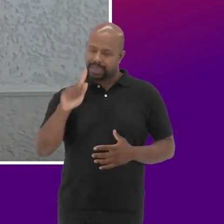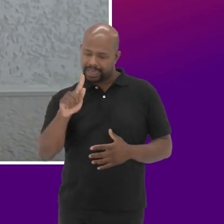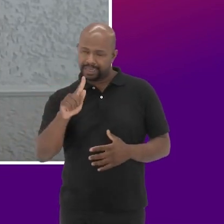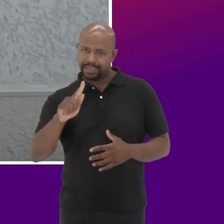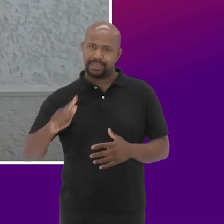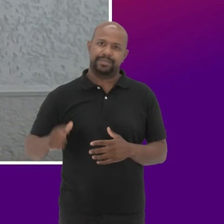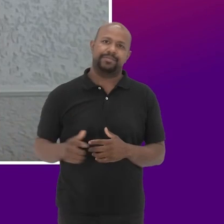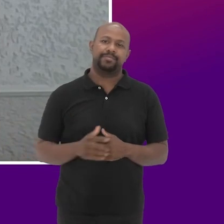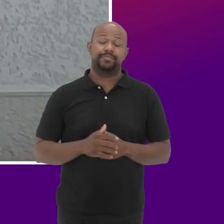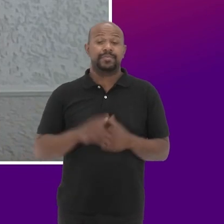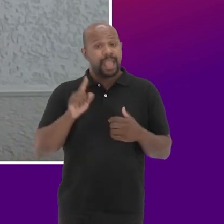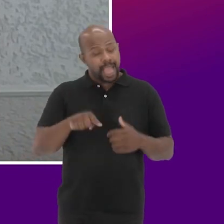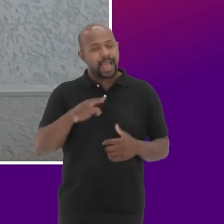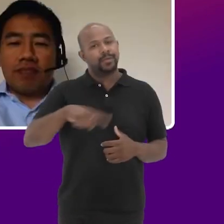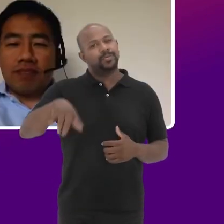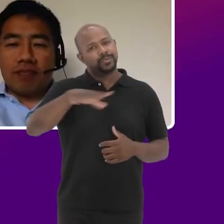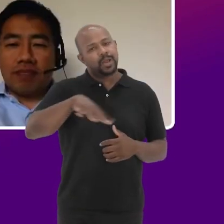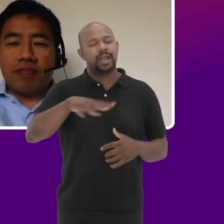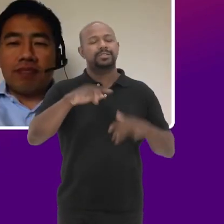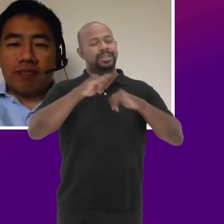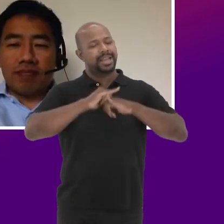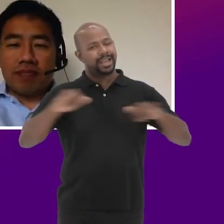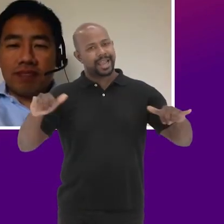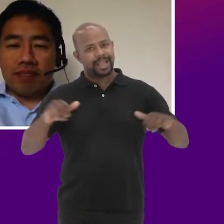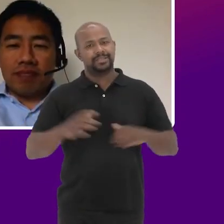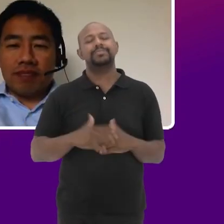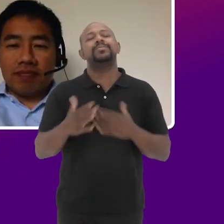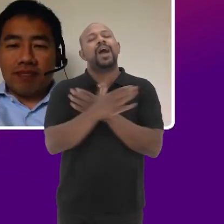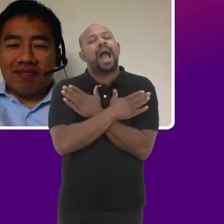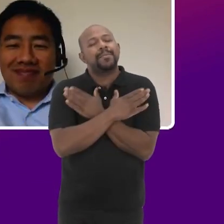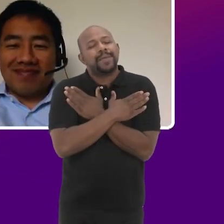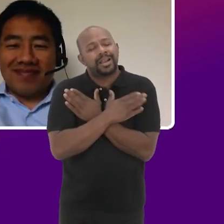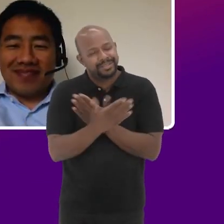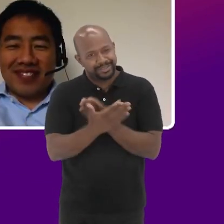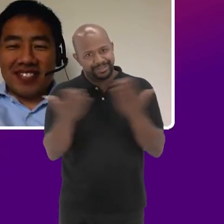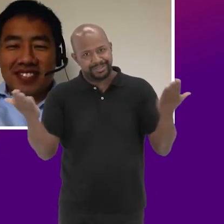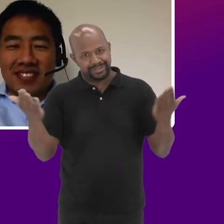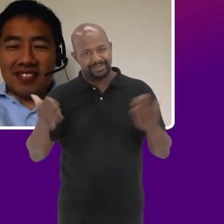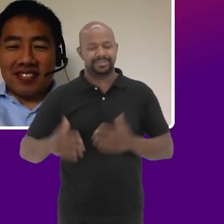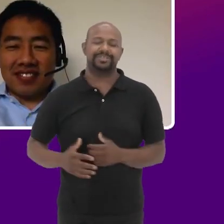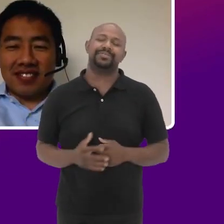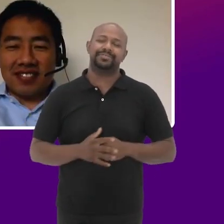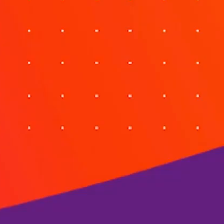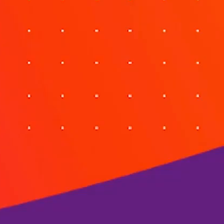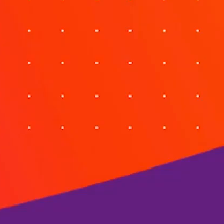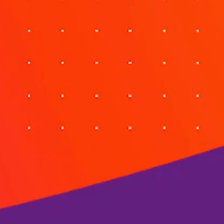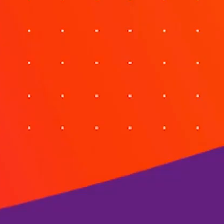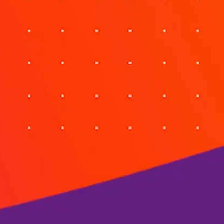CNSEG. Esse é o nosso recado. Um abraço a todos.